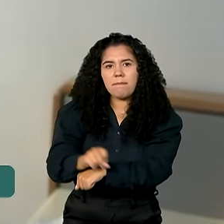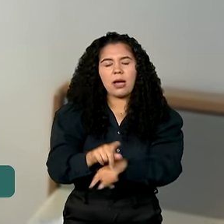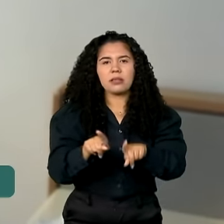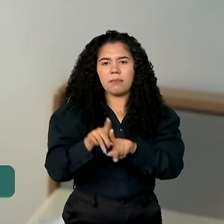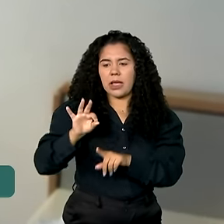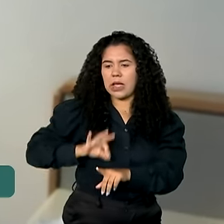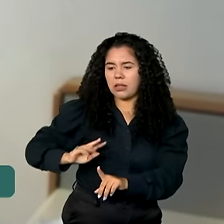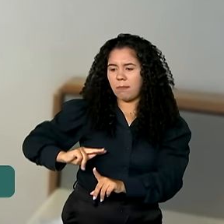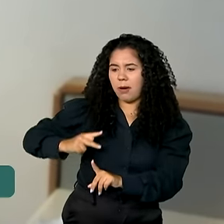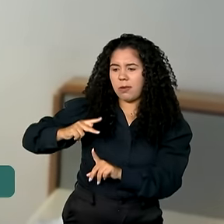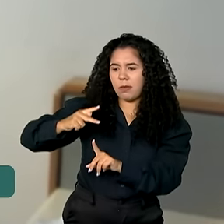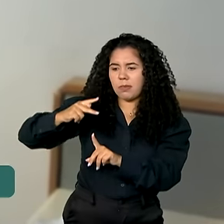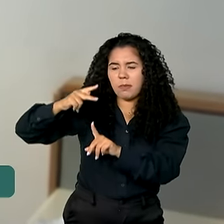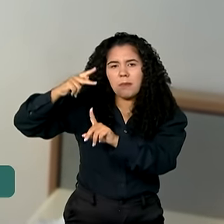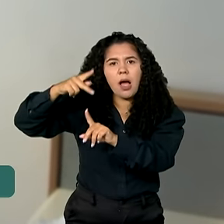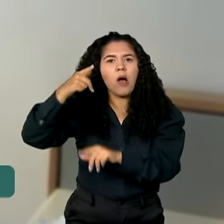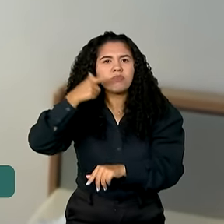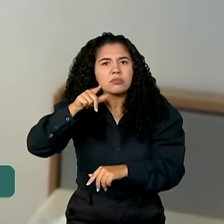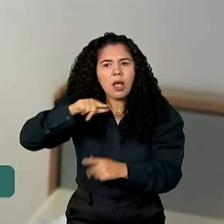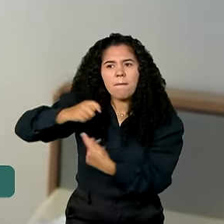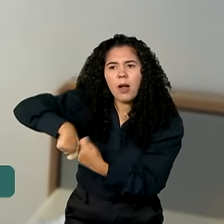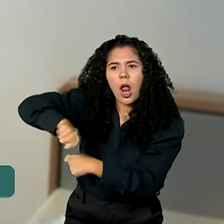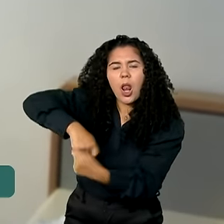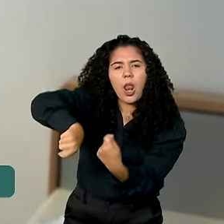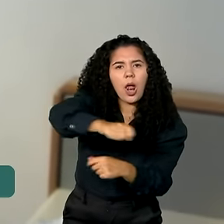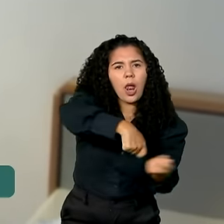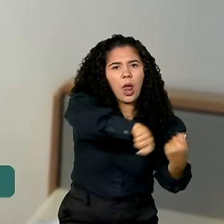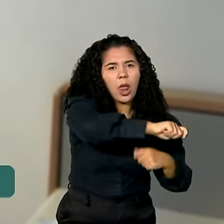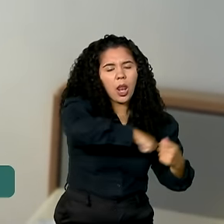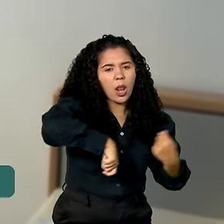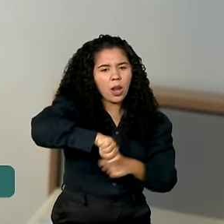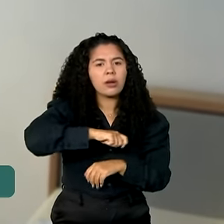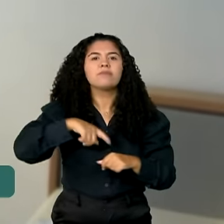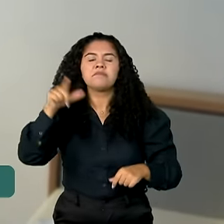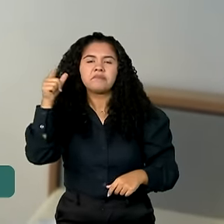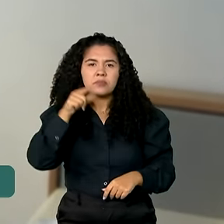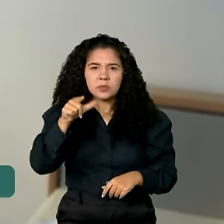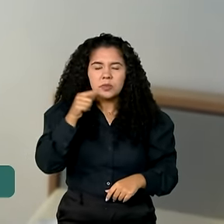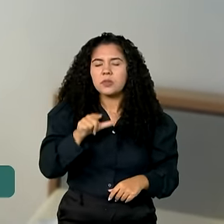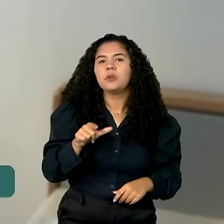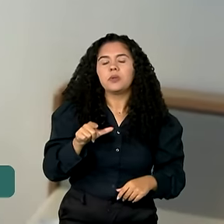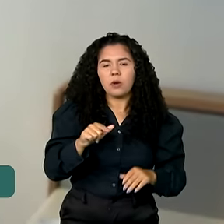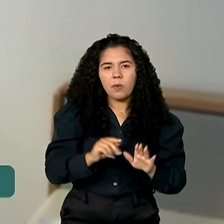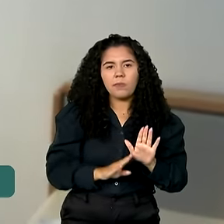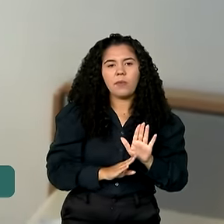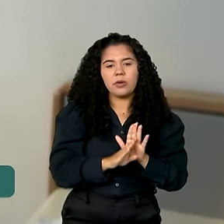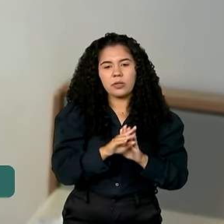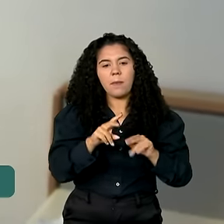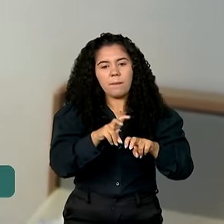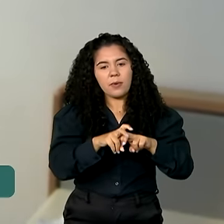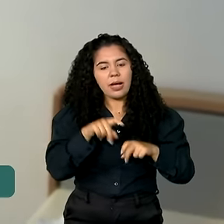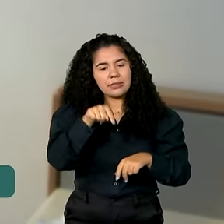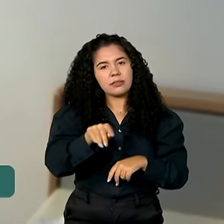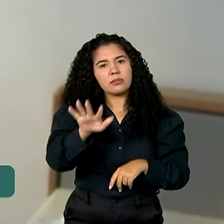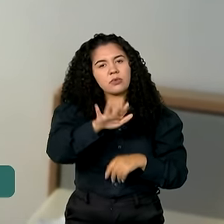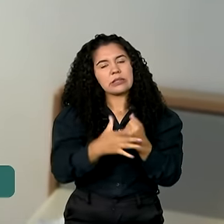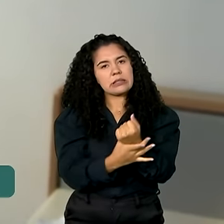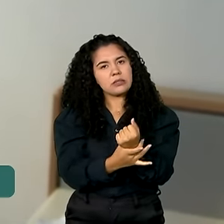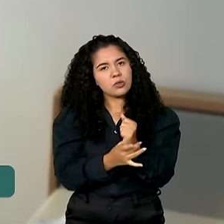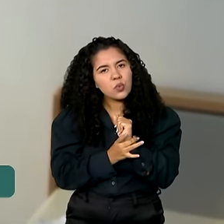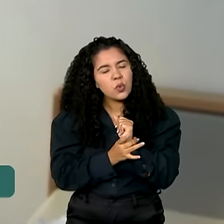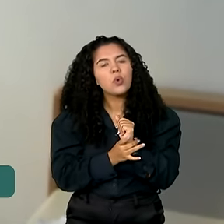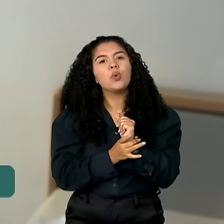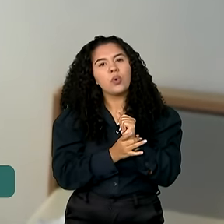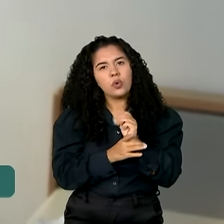então tem mais renda, né, na mão das famílias. Crédito também aumentando por conta dessa situação mais segura das famílias com